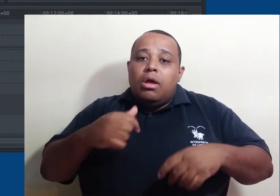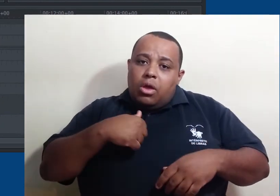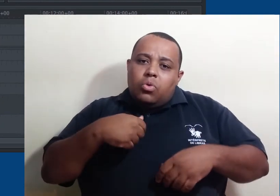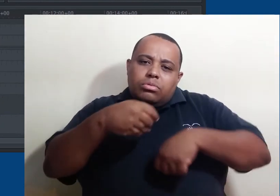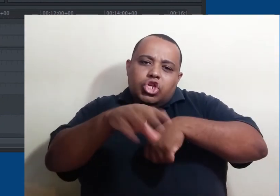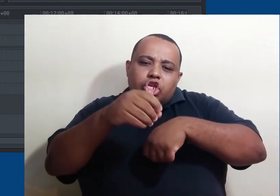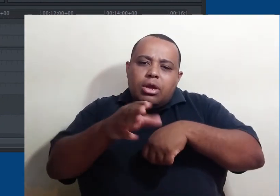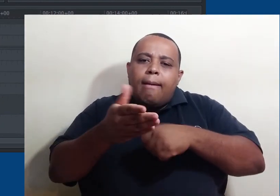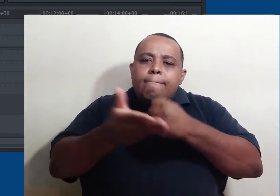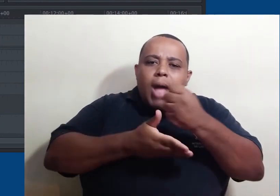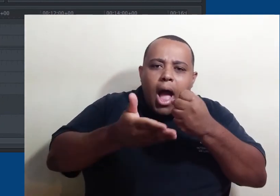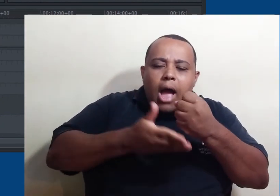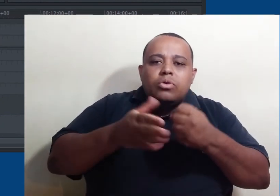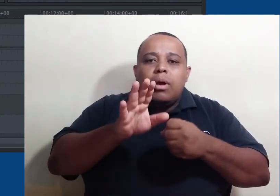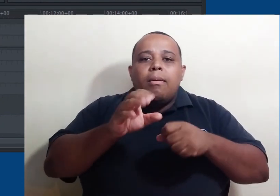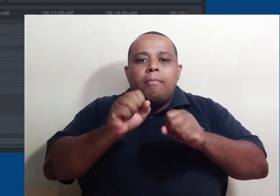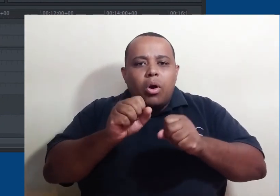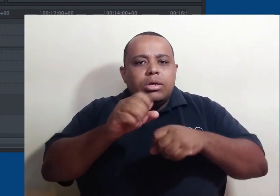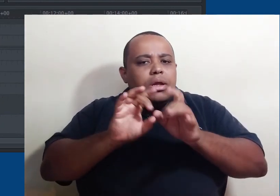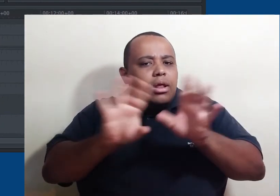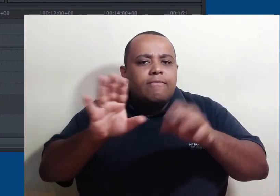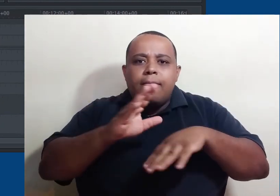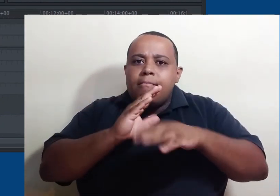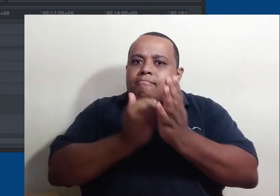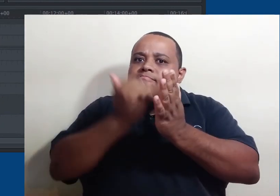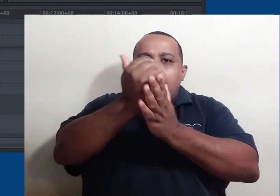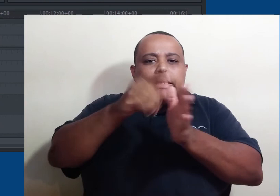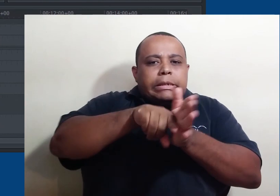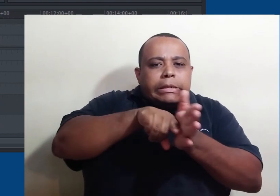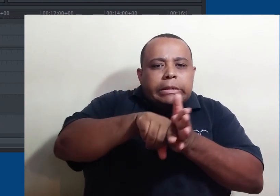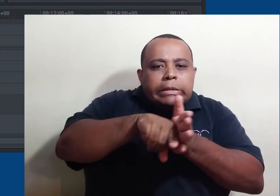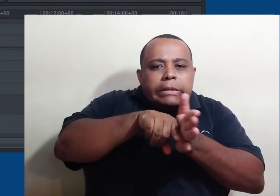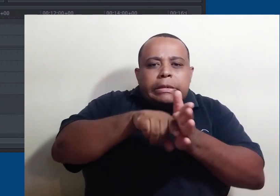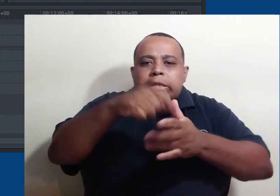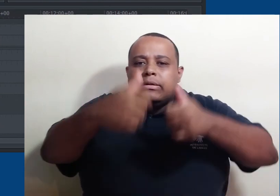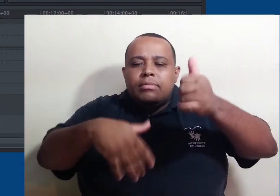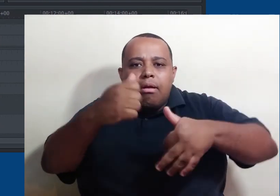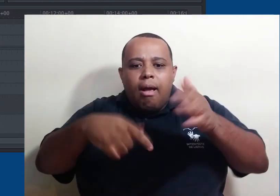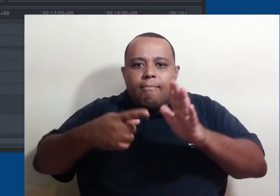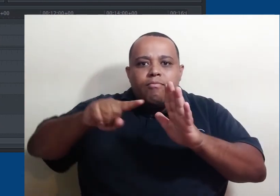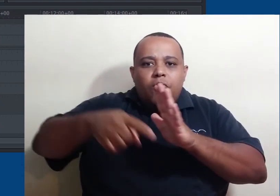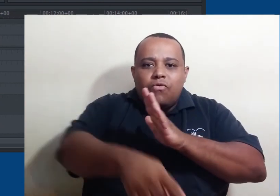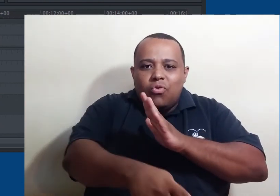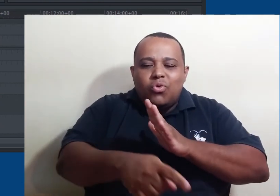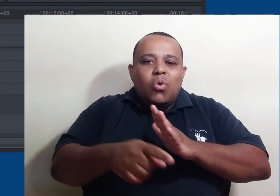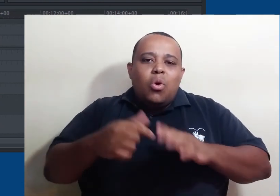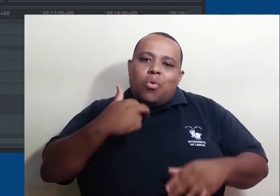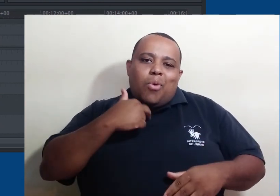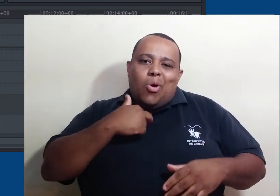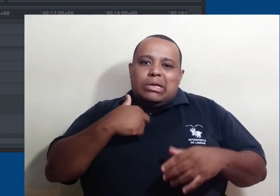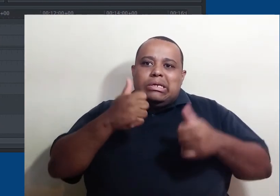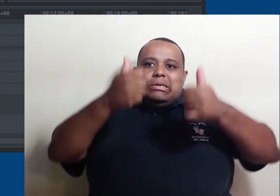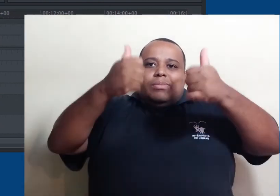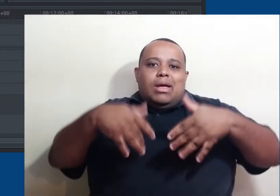o basicão aqui, eu vou deixar referências para vocês, que vocês podem pesquisar um pouco mais sobre o Lightworks, porque se eu fosse me ater aqui muito aos